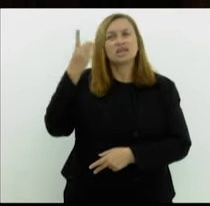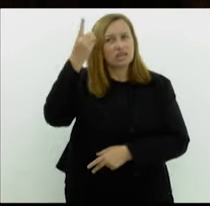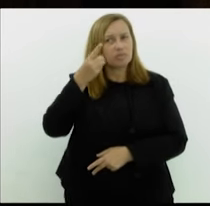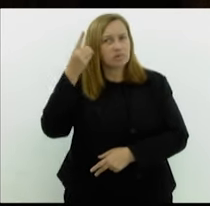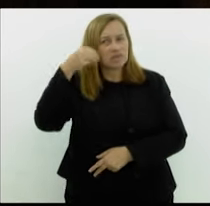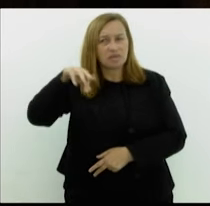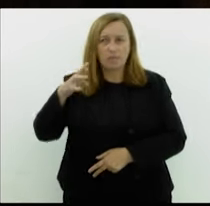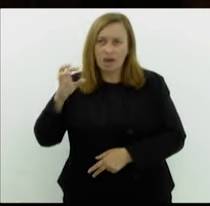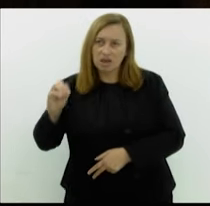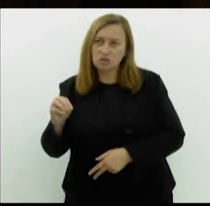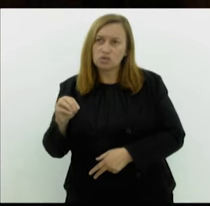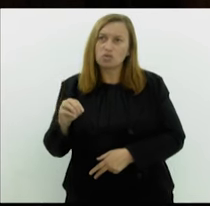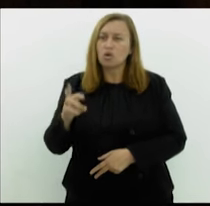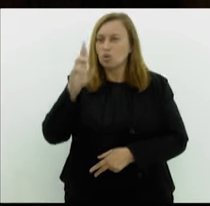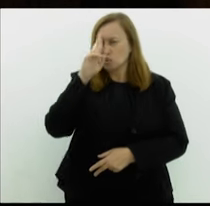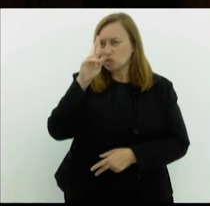Excelência